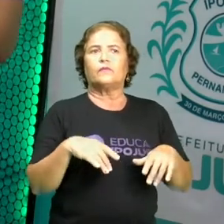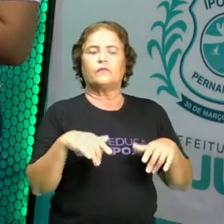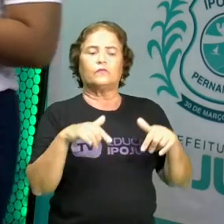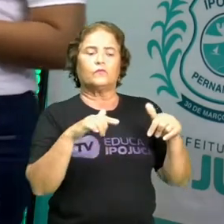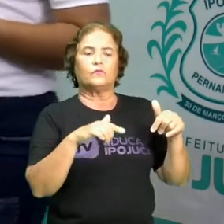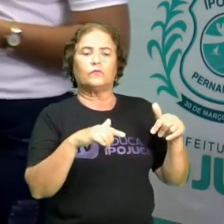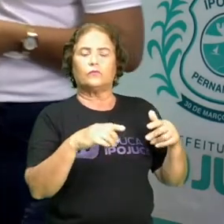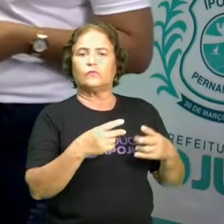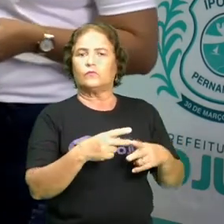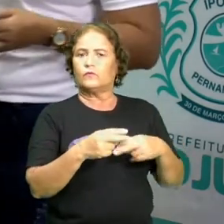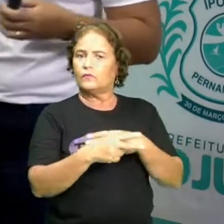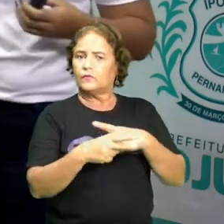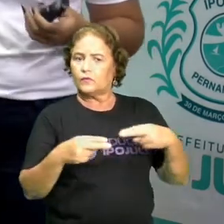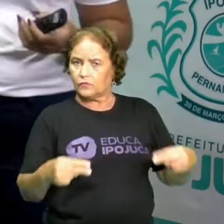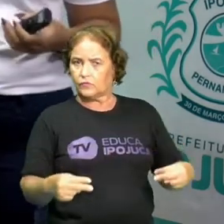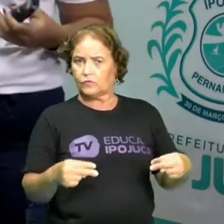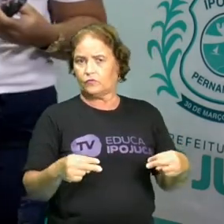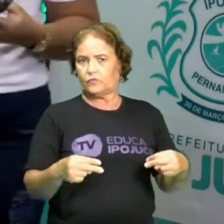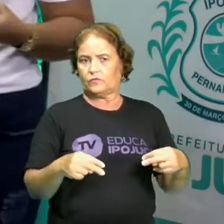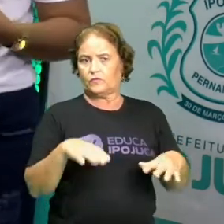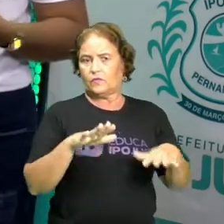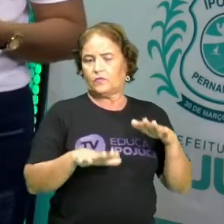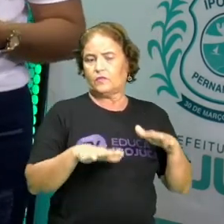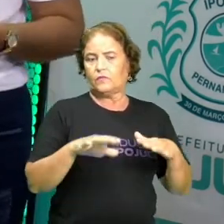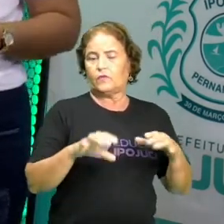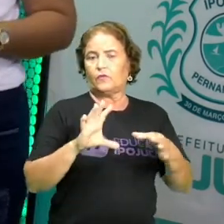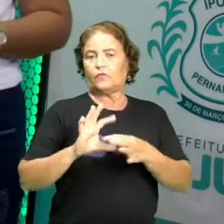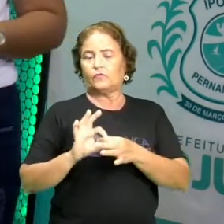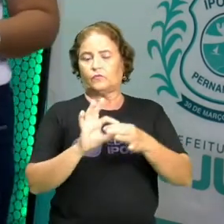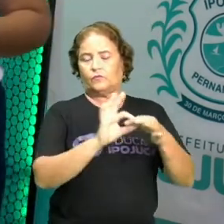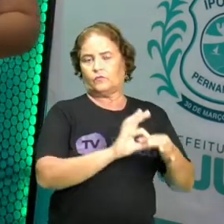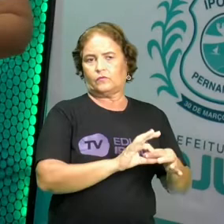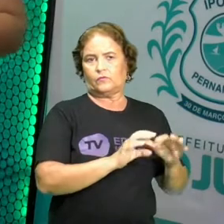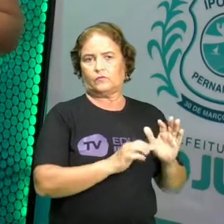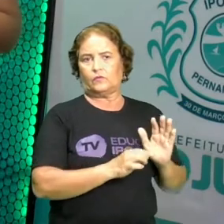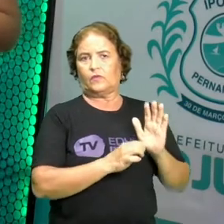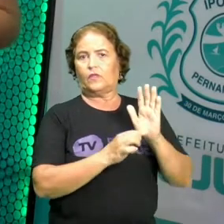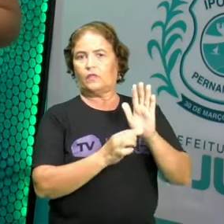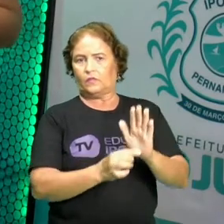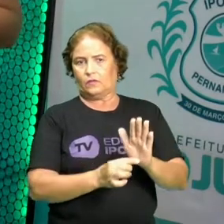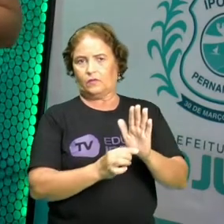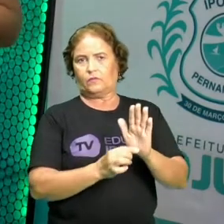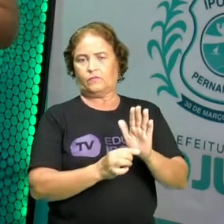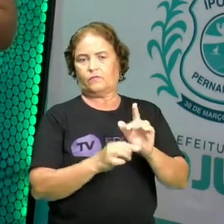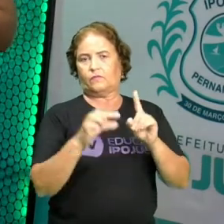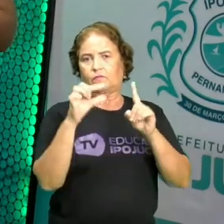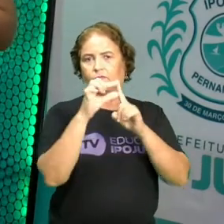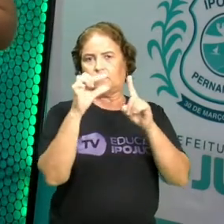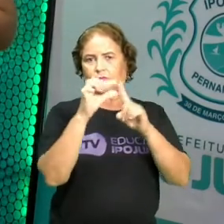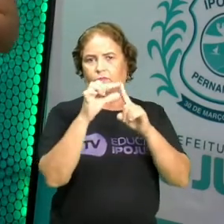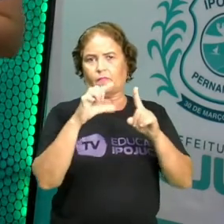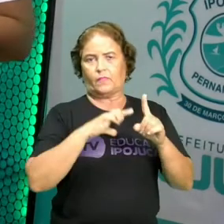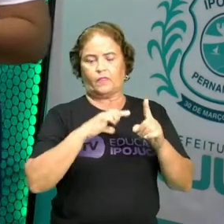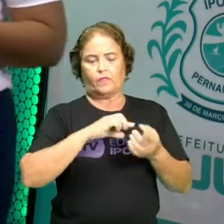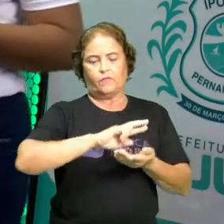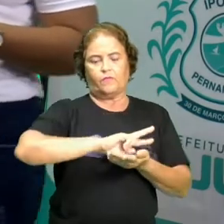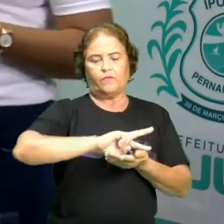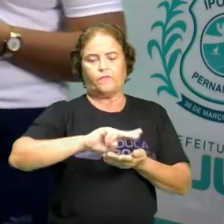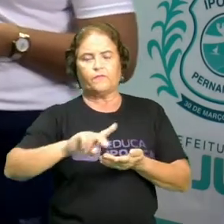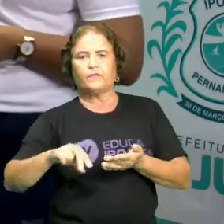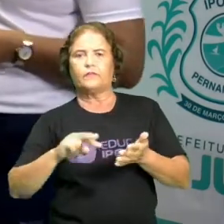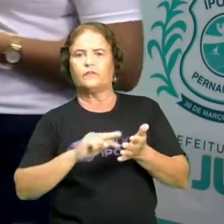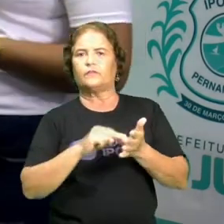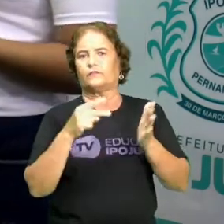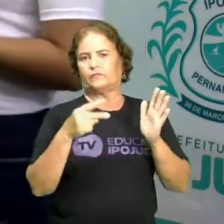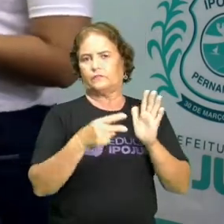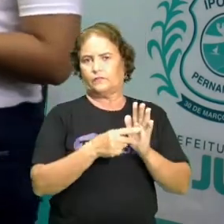dependendo do contexto que está se apresentando, uma palavra ela pode ter outros significados. Vamos ver nesse